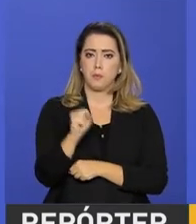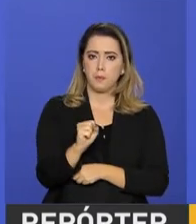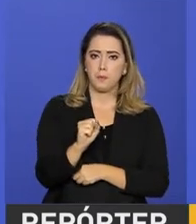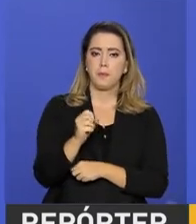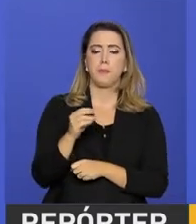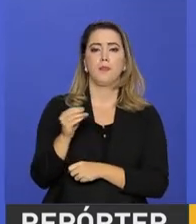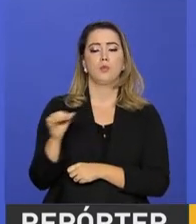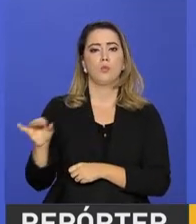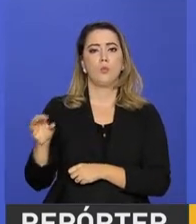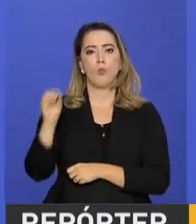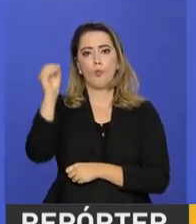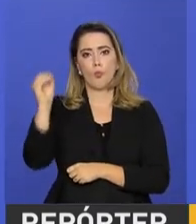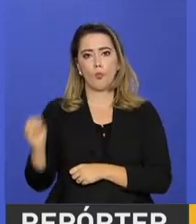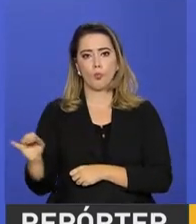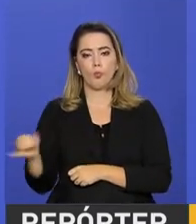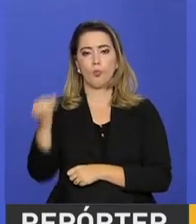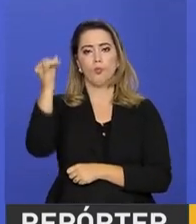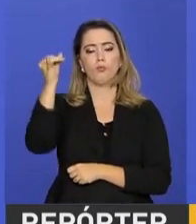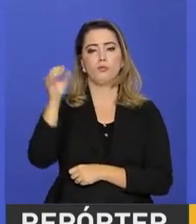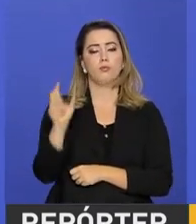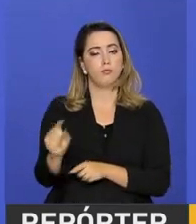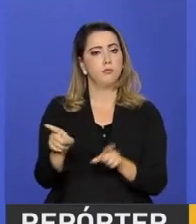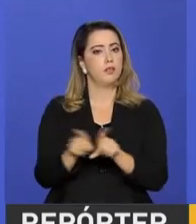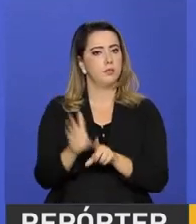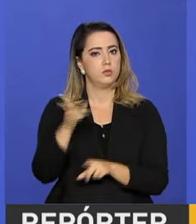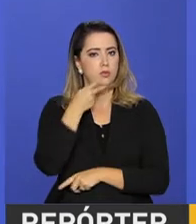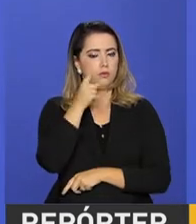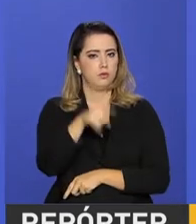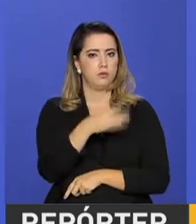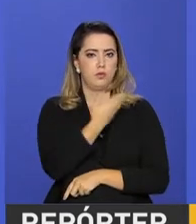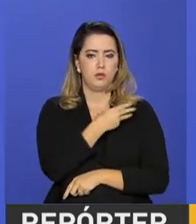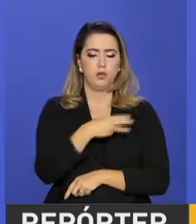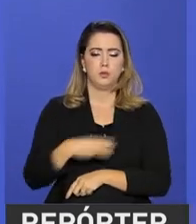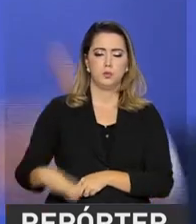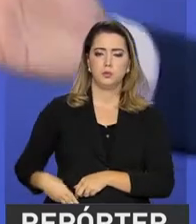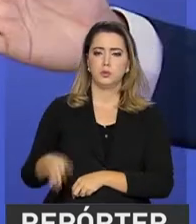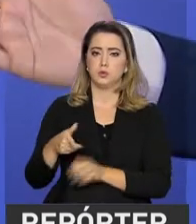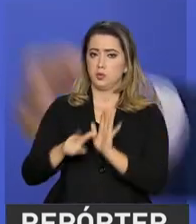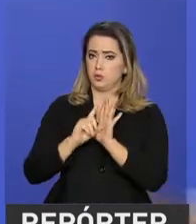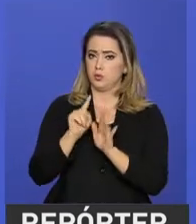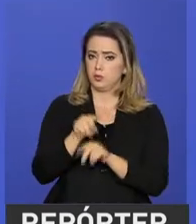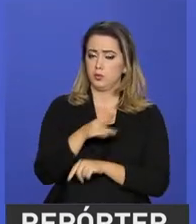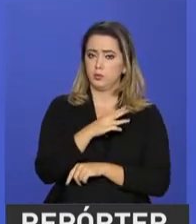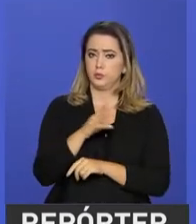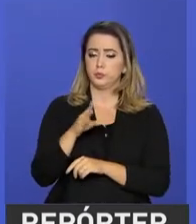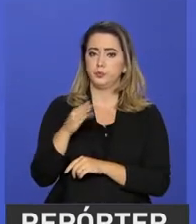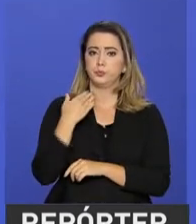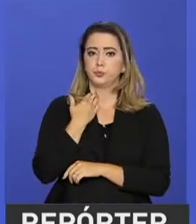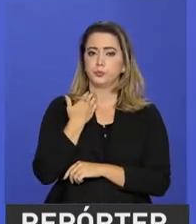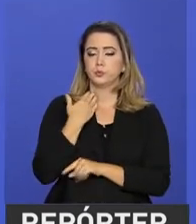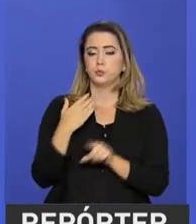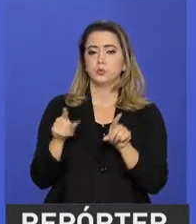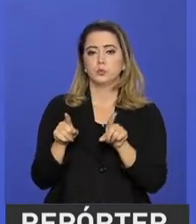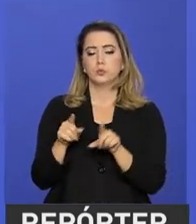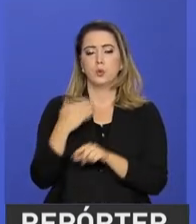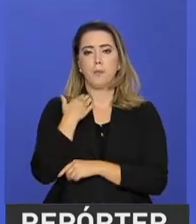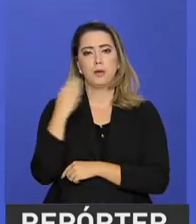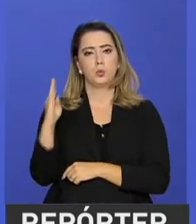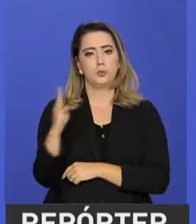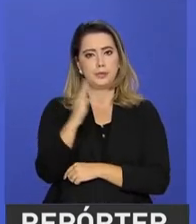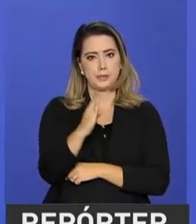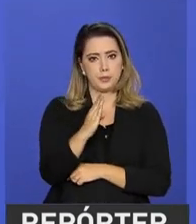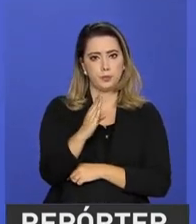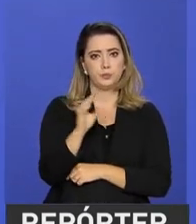zero como já foi destacado pelo deputado alex canziani os bancos públicos banco do brasil